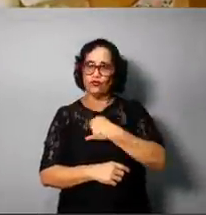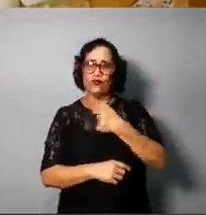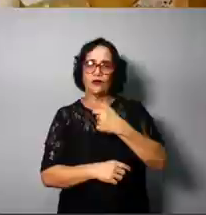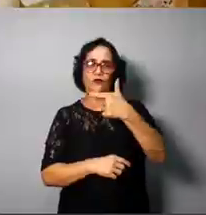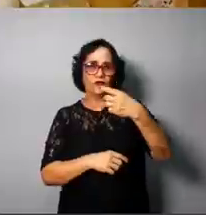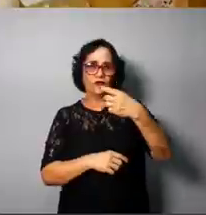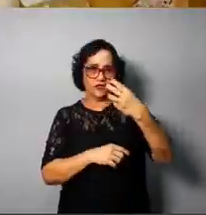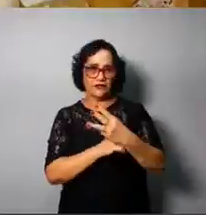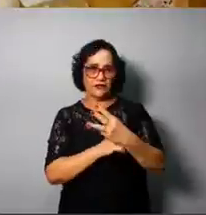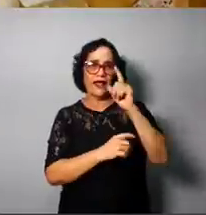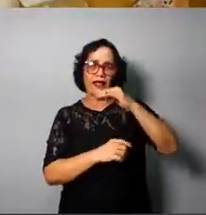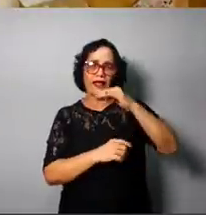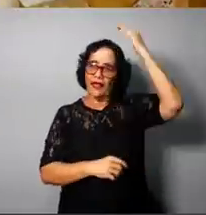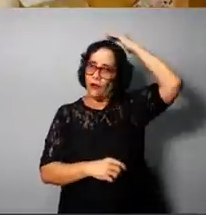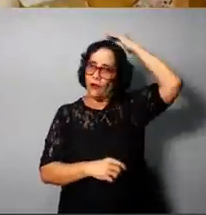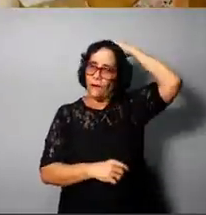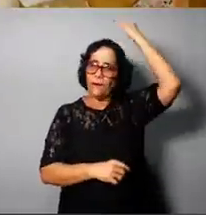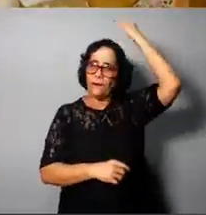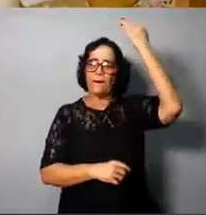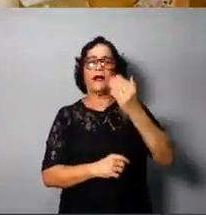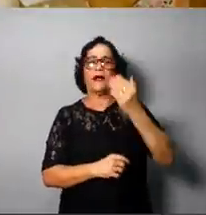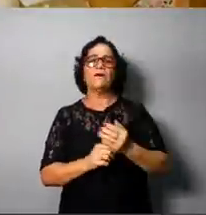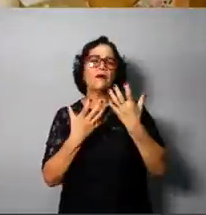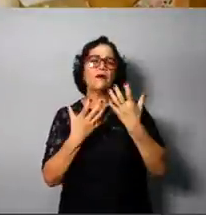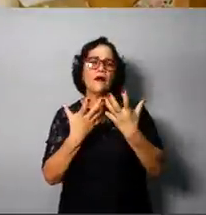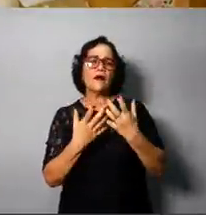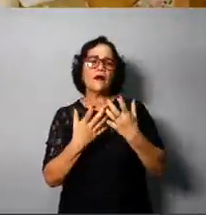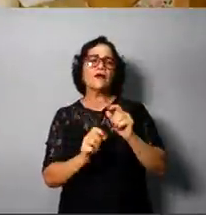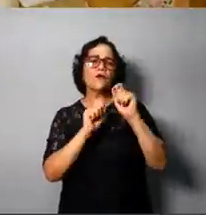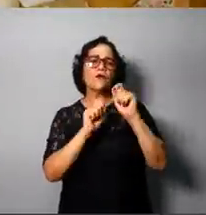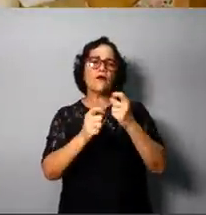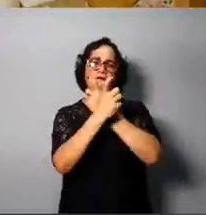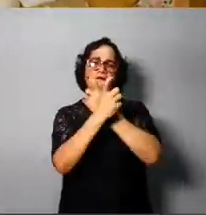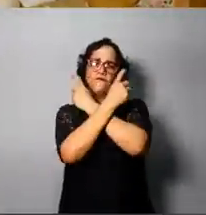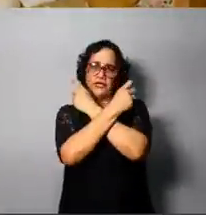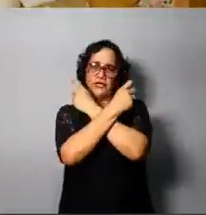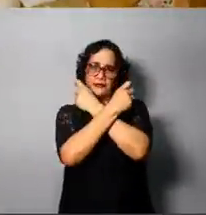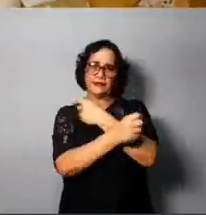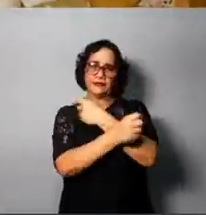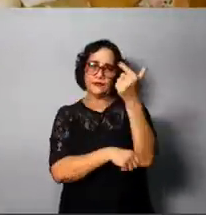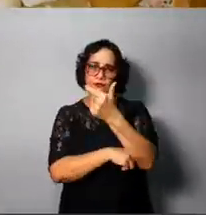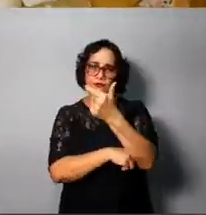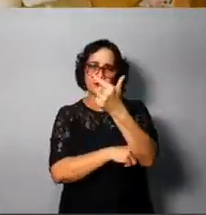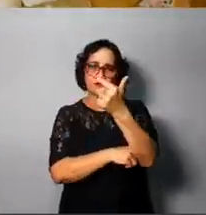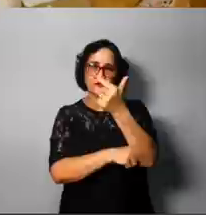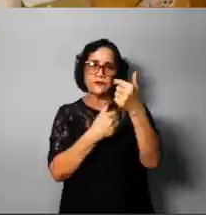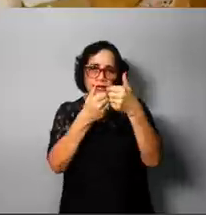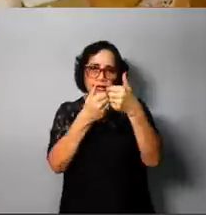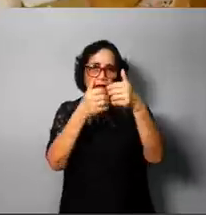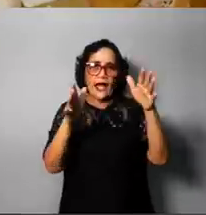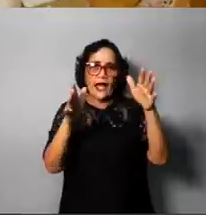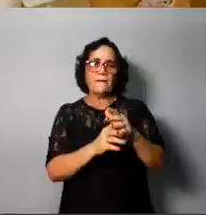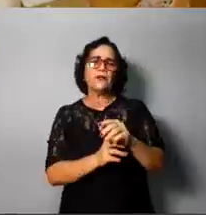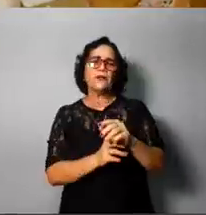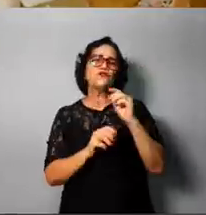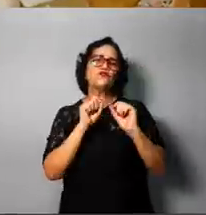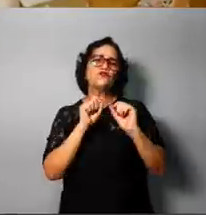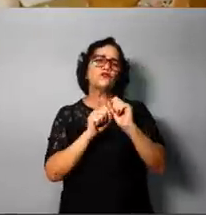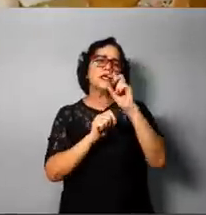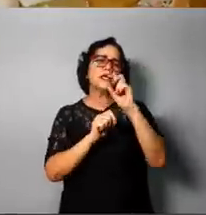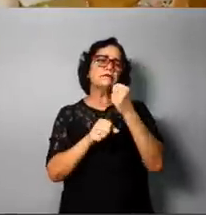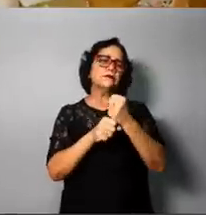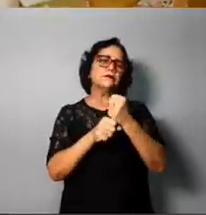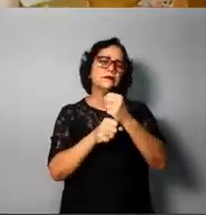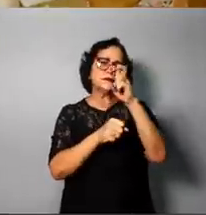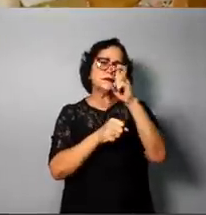Papa que quis o Concílio Vaticano II, que o abriu exatamente 59 anos